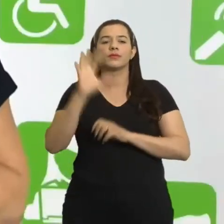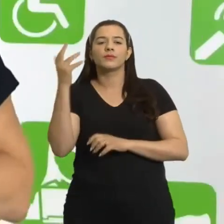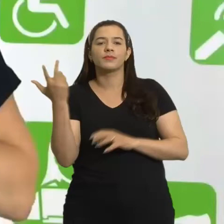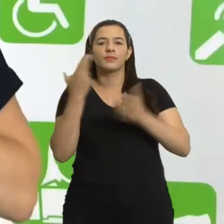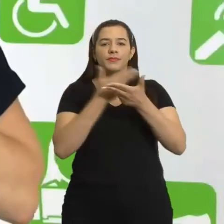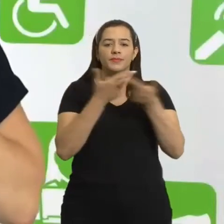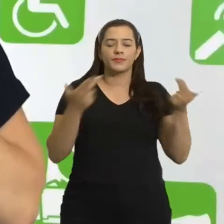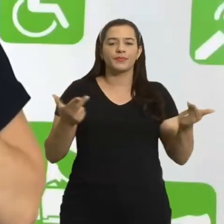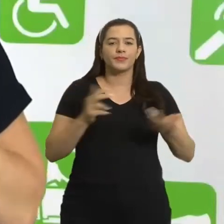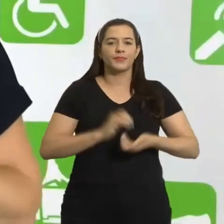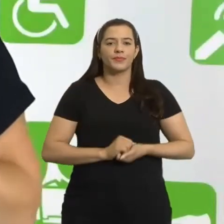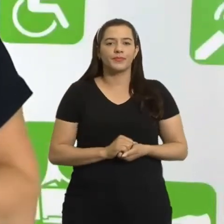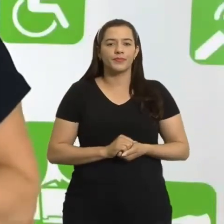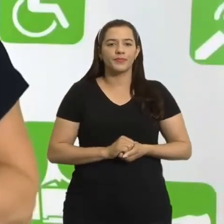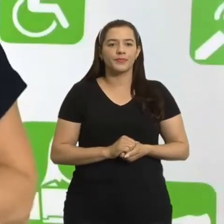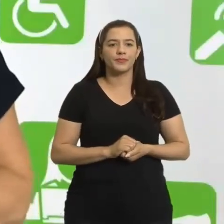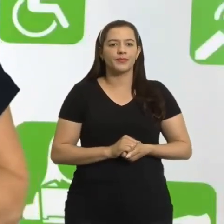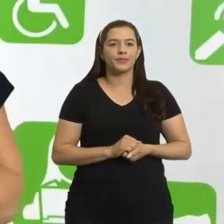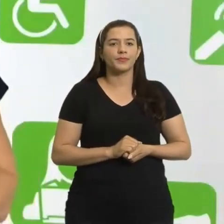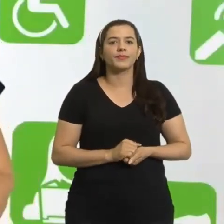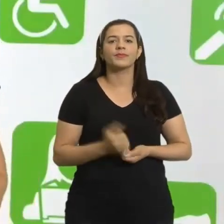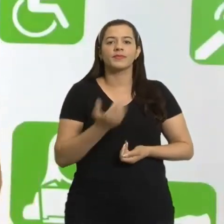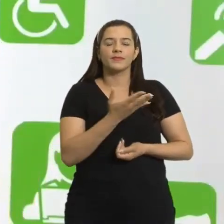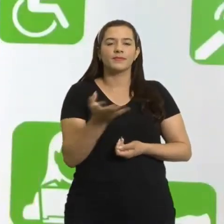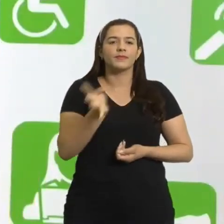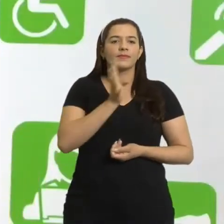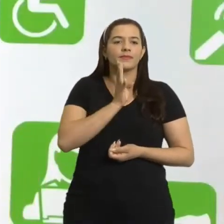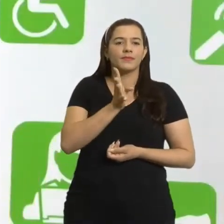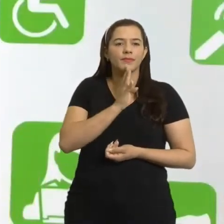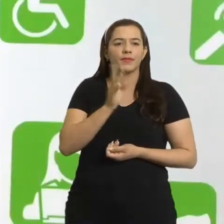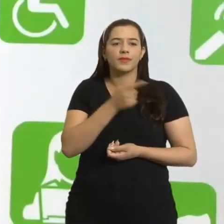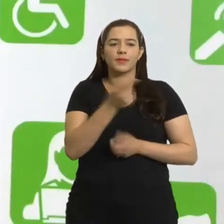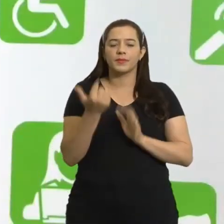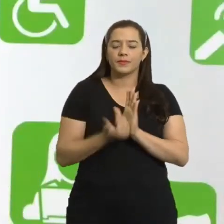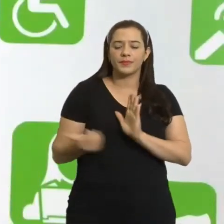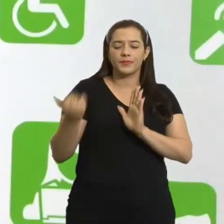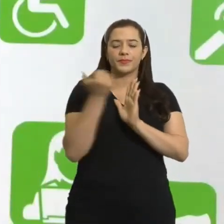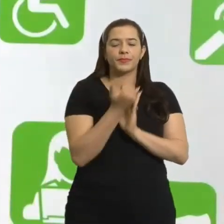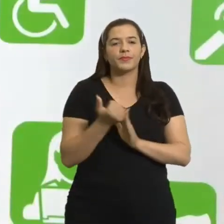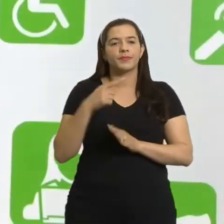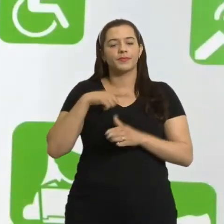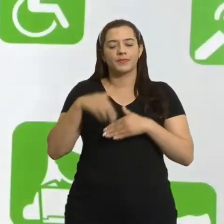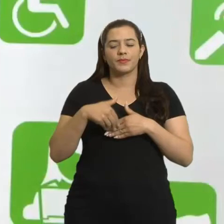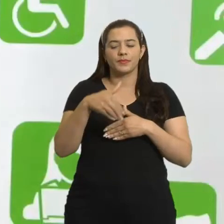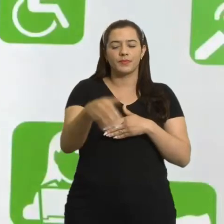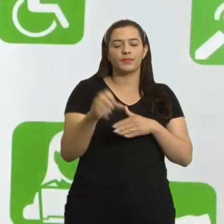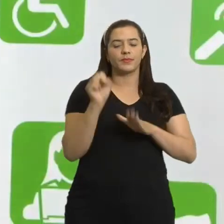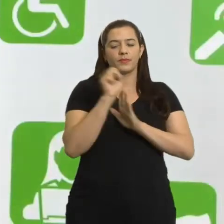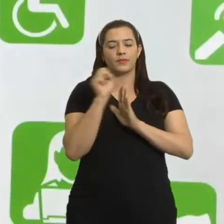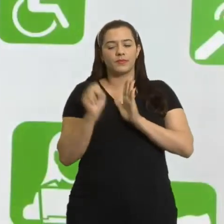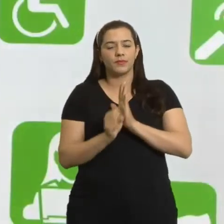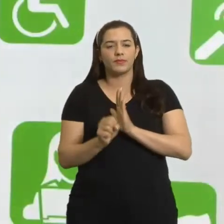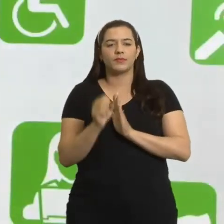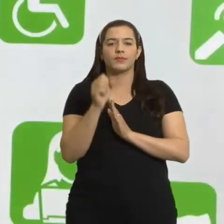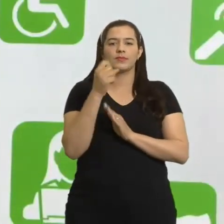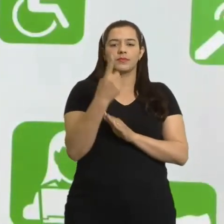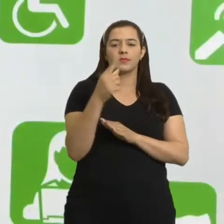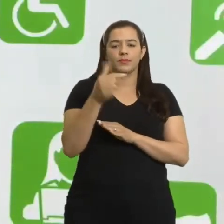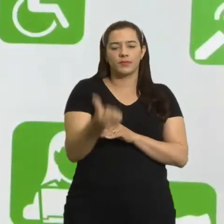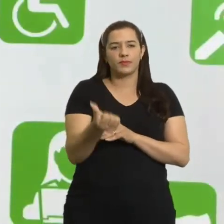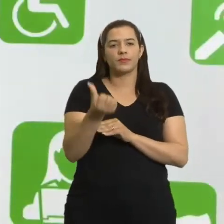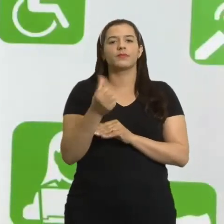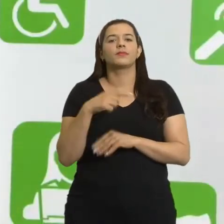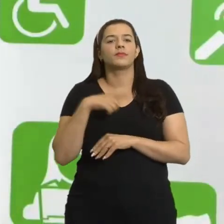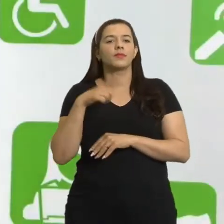causas. Este tipo de conhecimento ele ganhou muita força a partir do século XVI, com os estudos feitos por